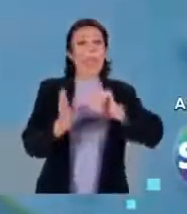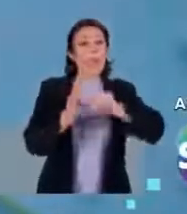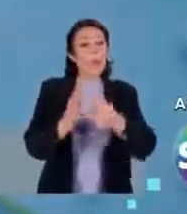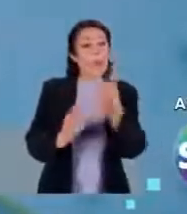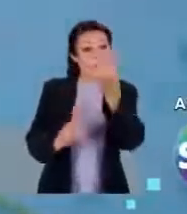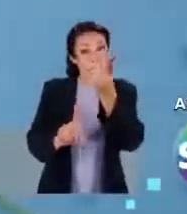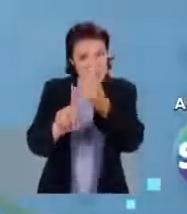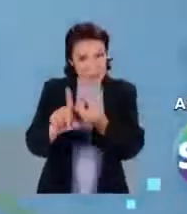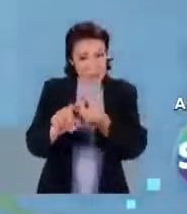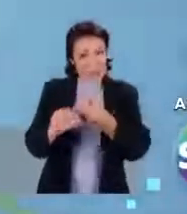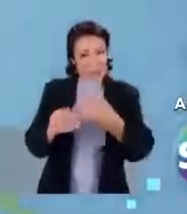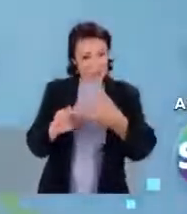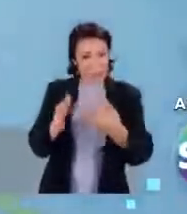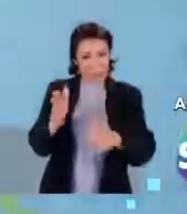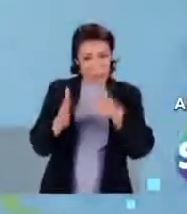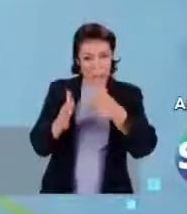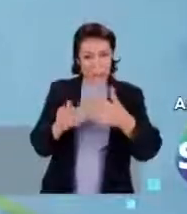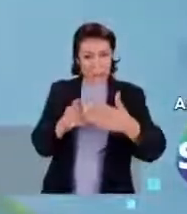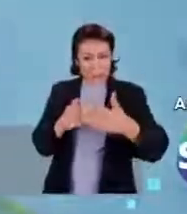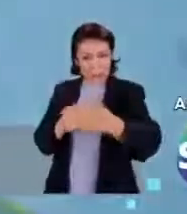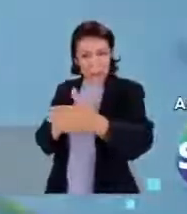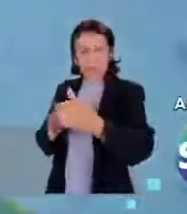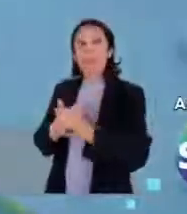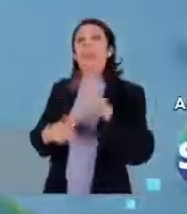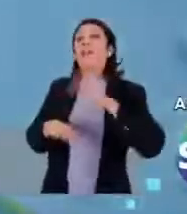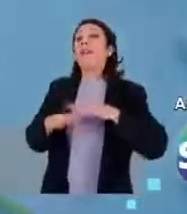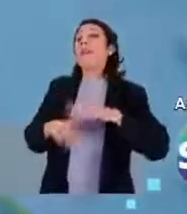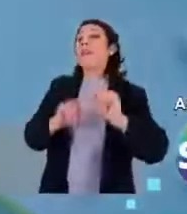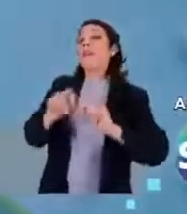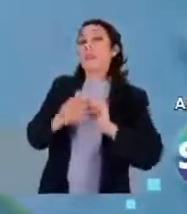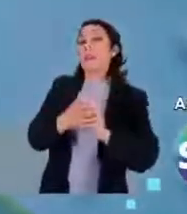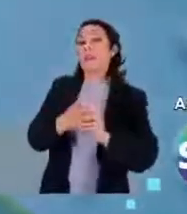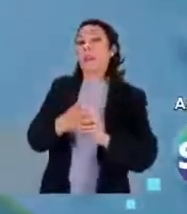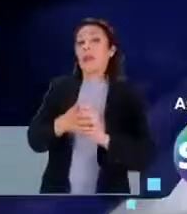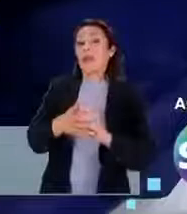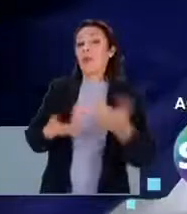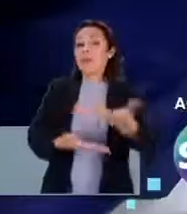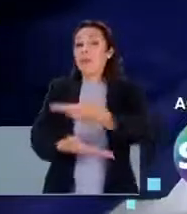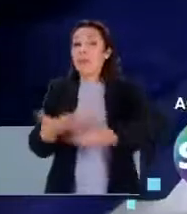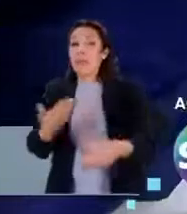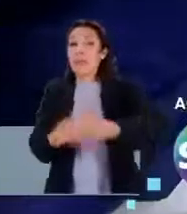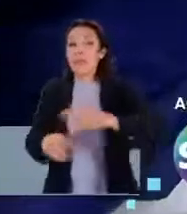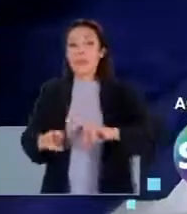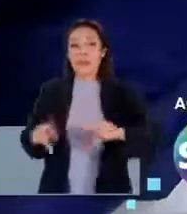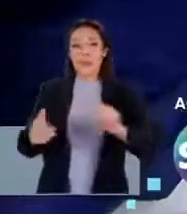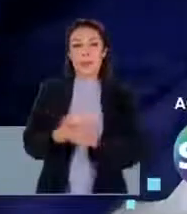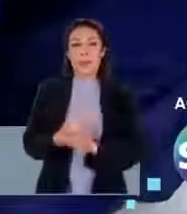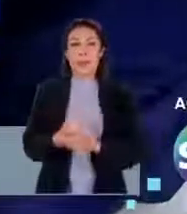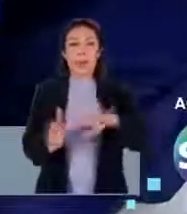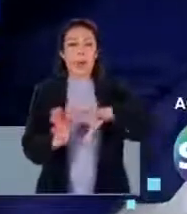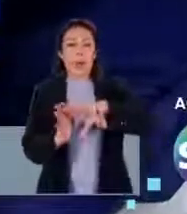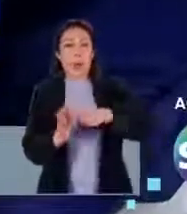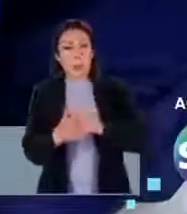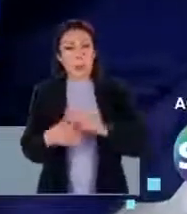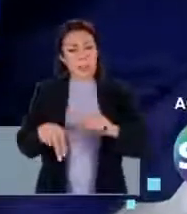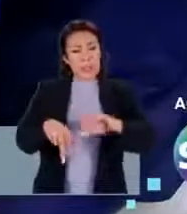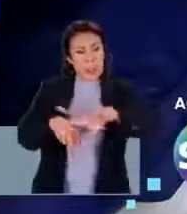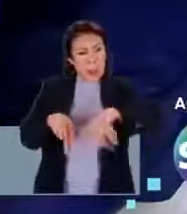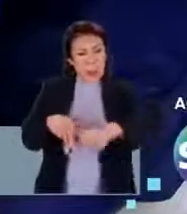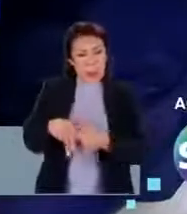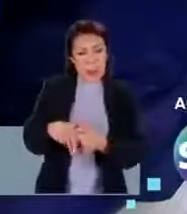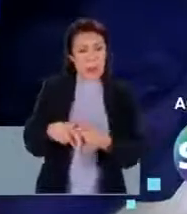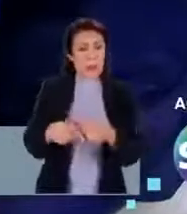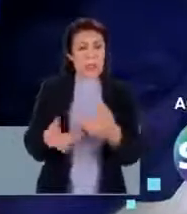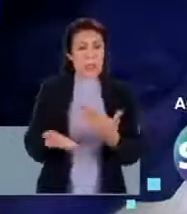primeiros meses que é durante seis primeiros meses o que é que eu vou fazer eu vou trocar negociação do Toma Lá Dá Cá dá corrupção da fisiologia que está